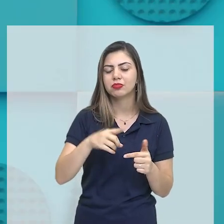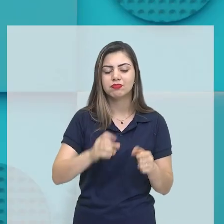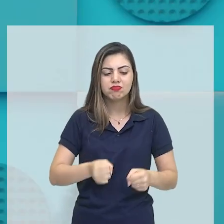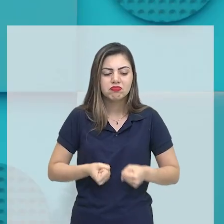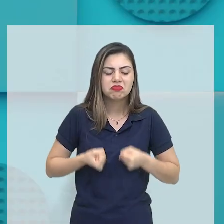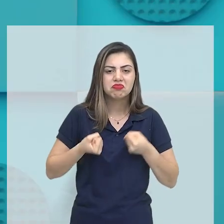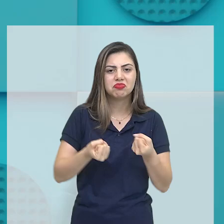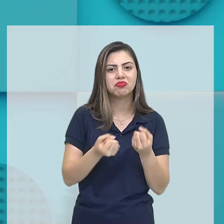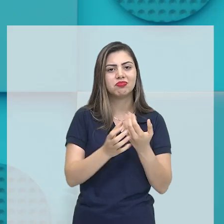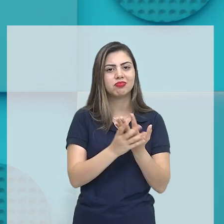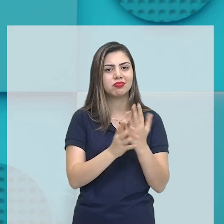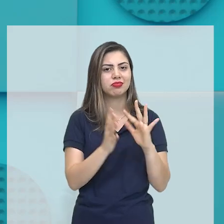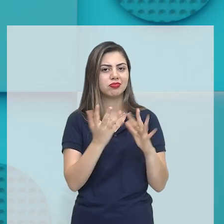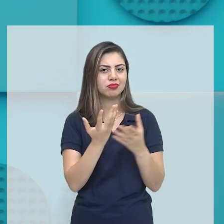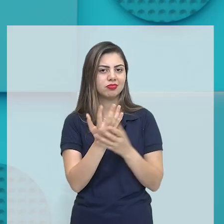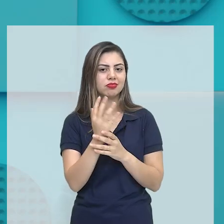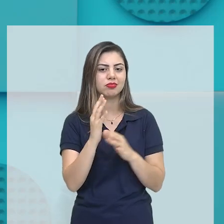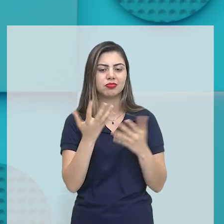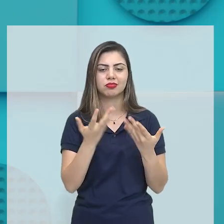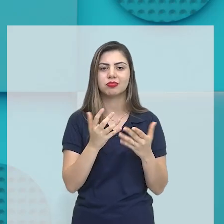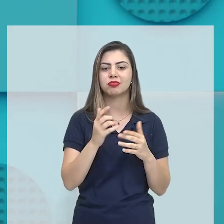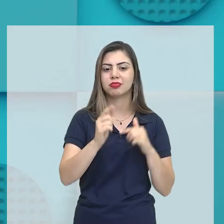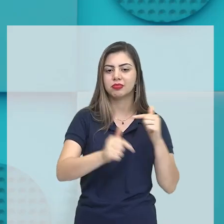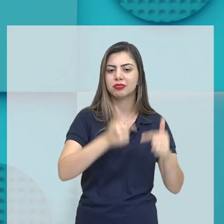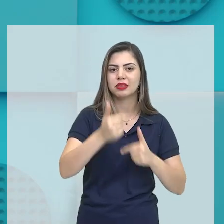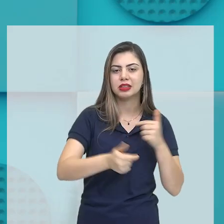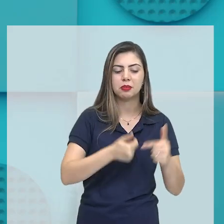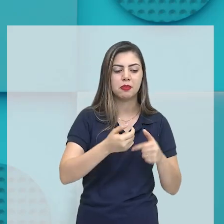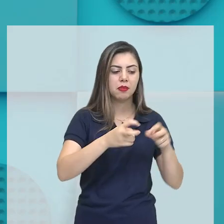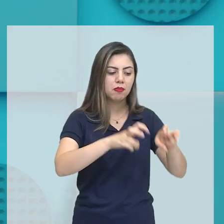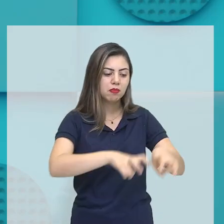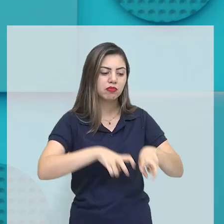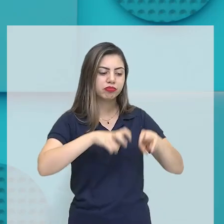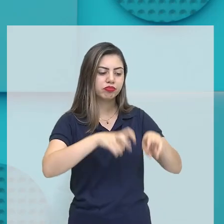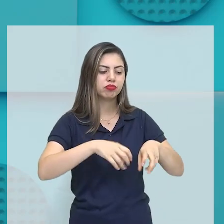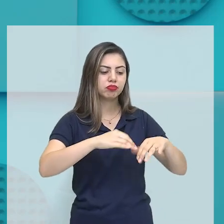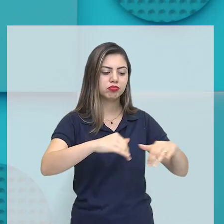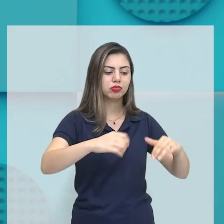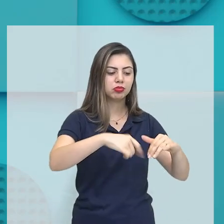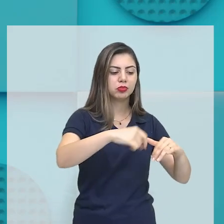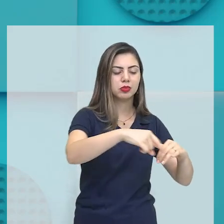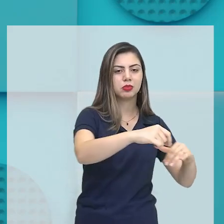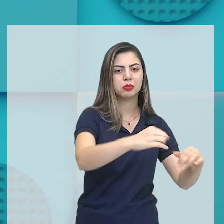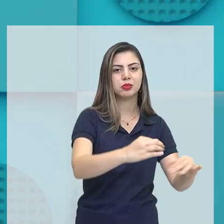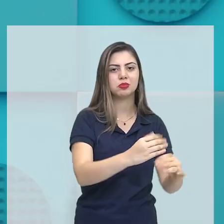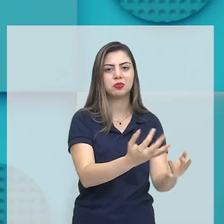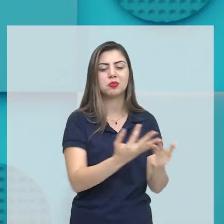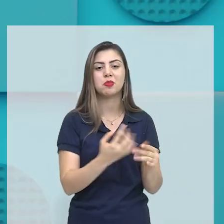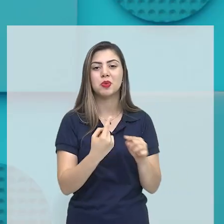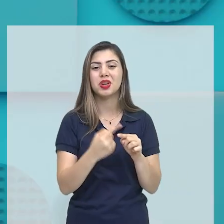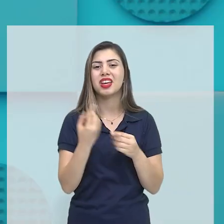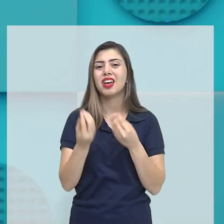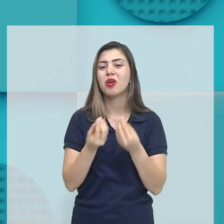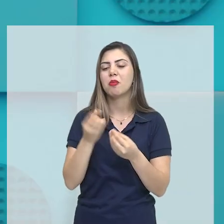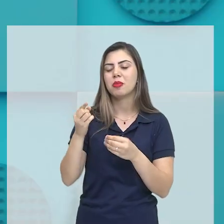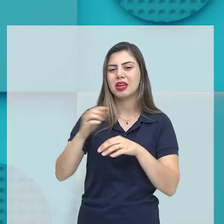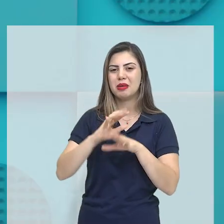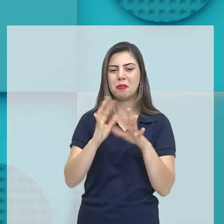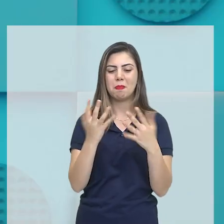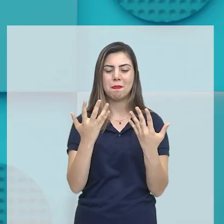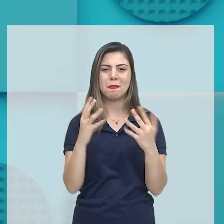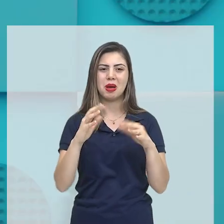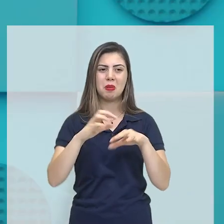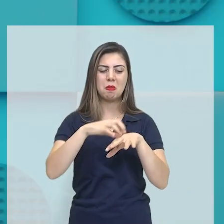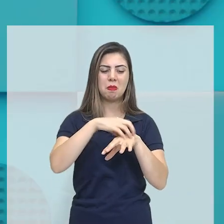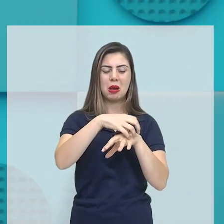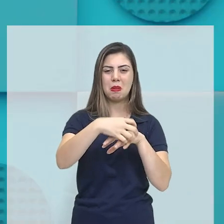manualmente, né? Com certeza ele é um trabalhador que lavra a terra, porque ele tinha calos na mão, né? Quando ele se apresenta